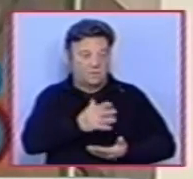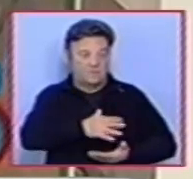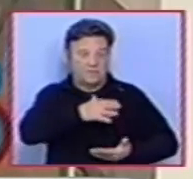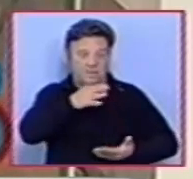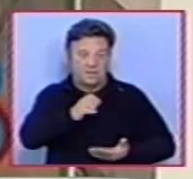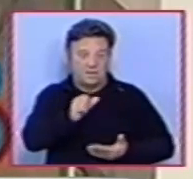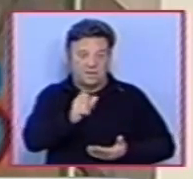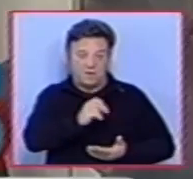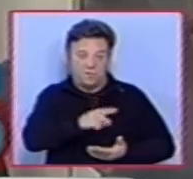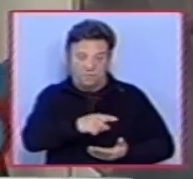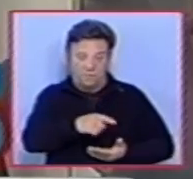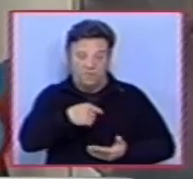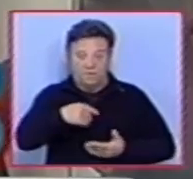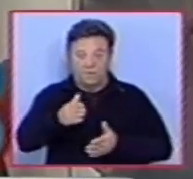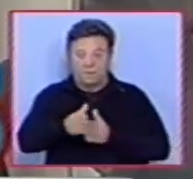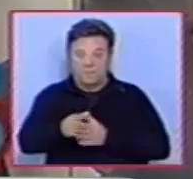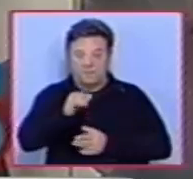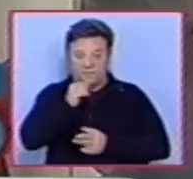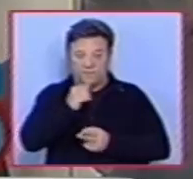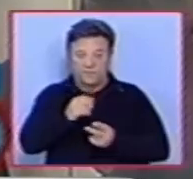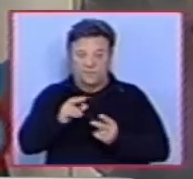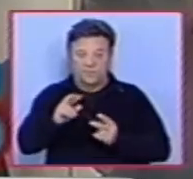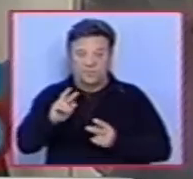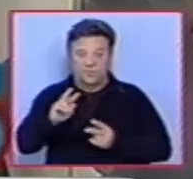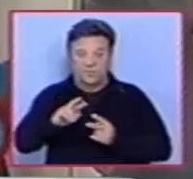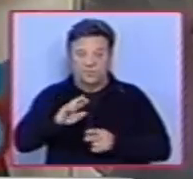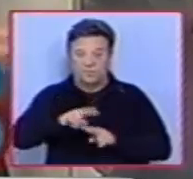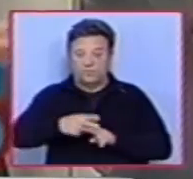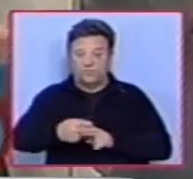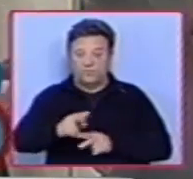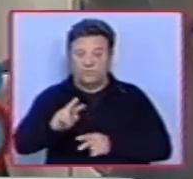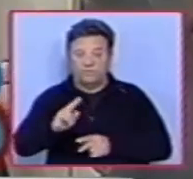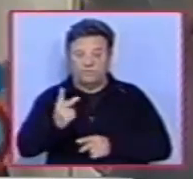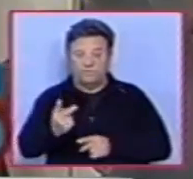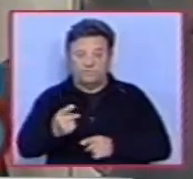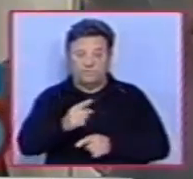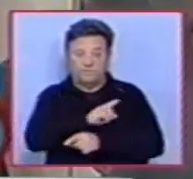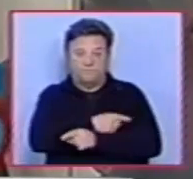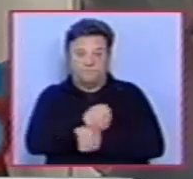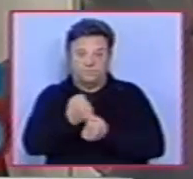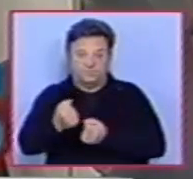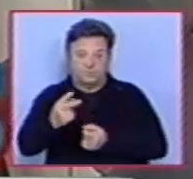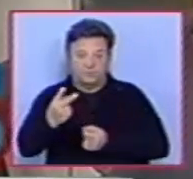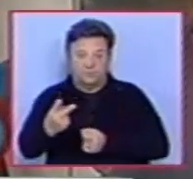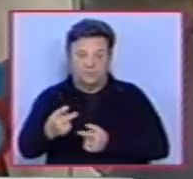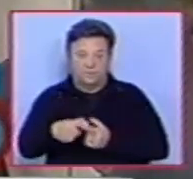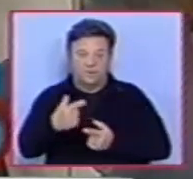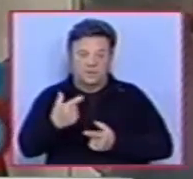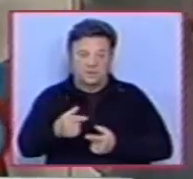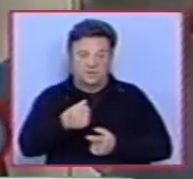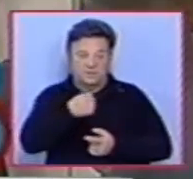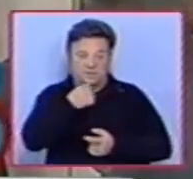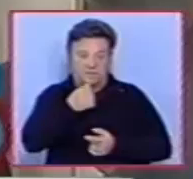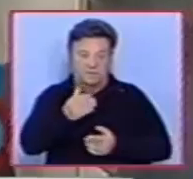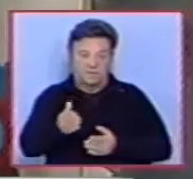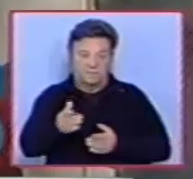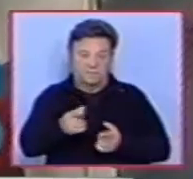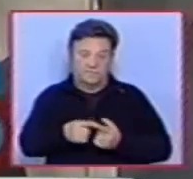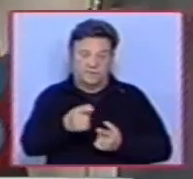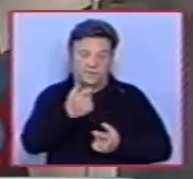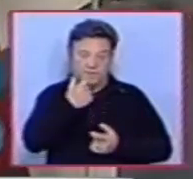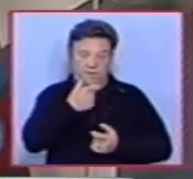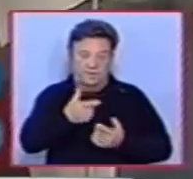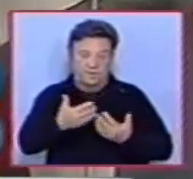quantidade de grão, utilizava-se o desdobramento das forças. Então utilizava-se aqui